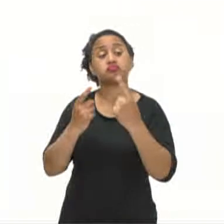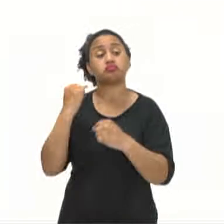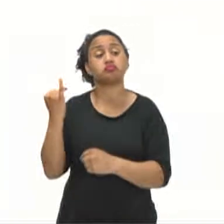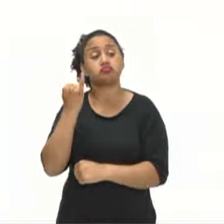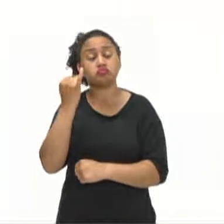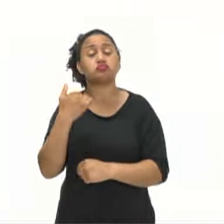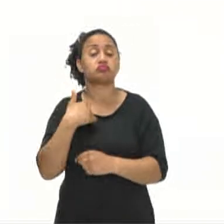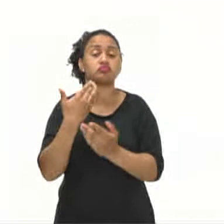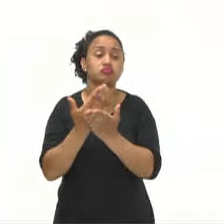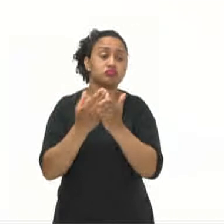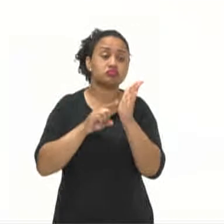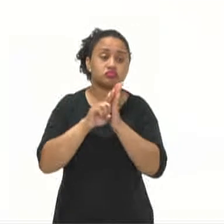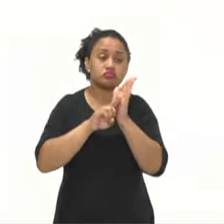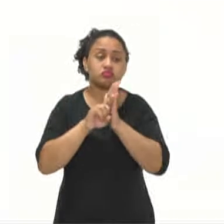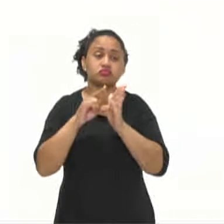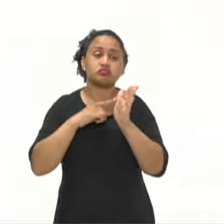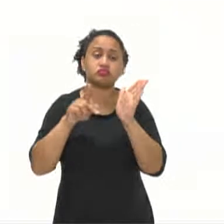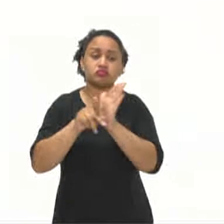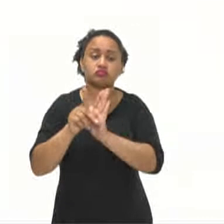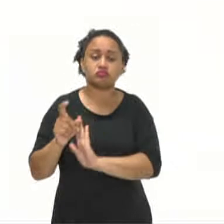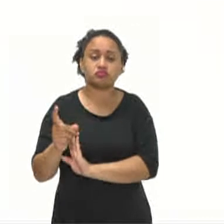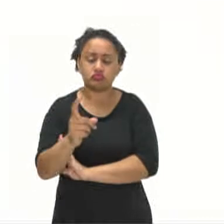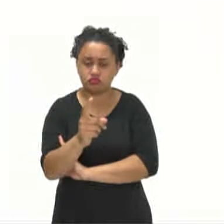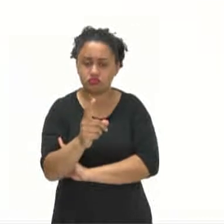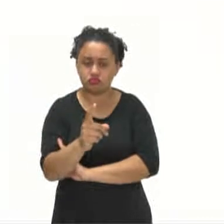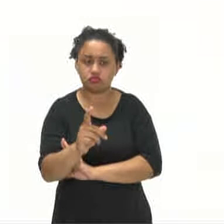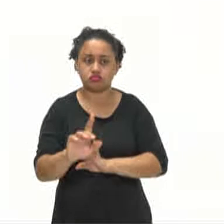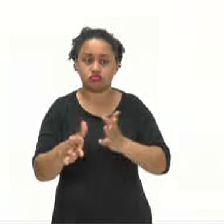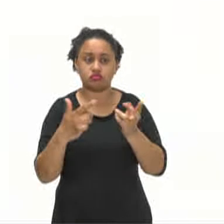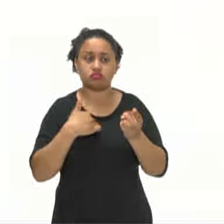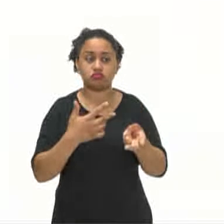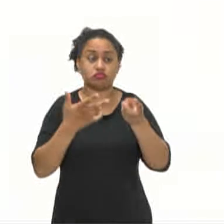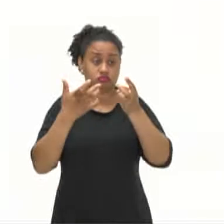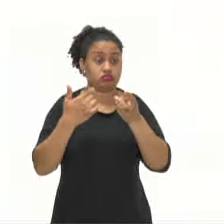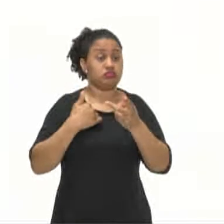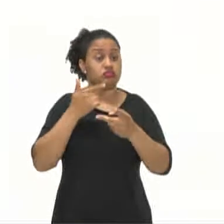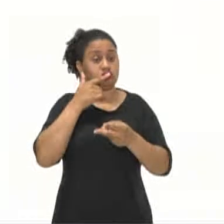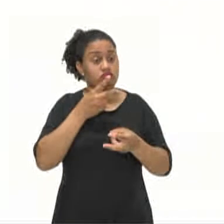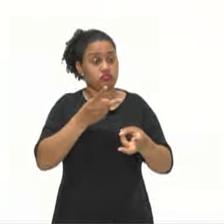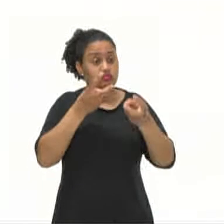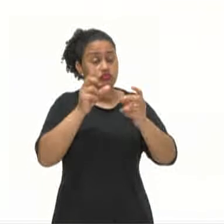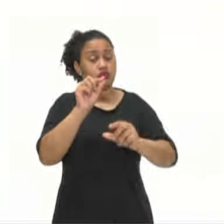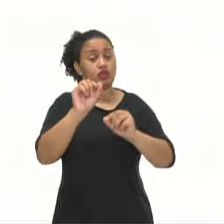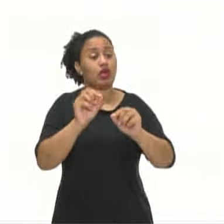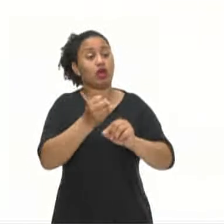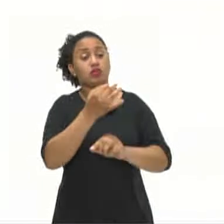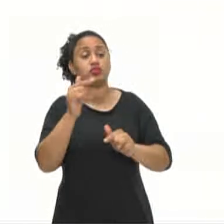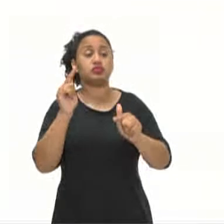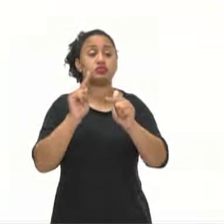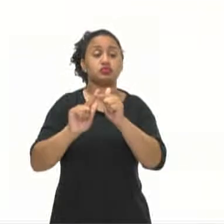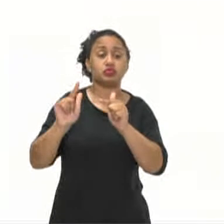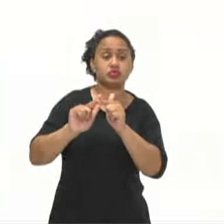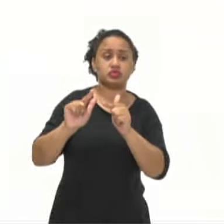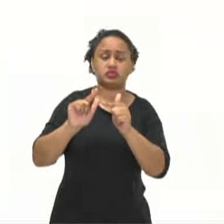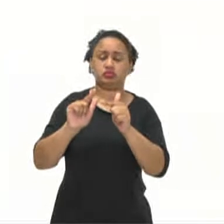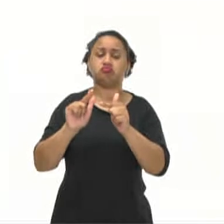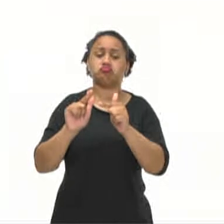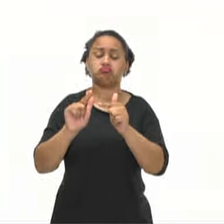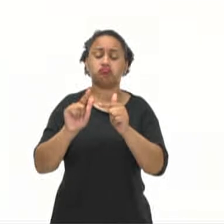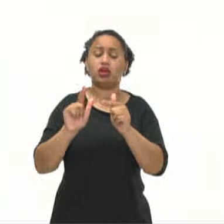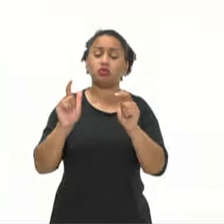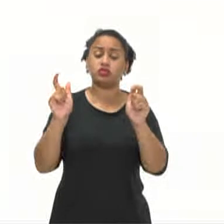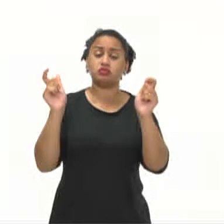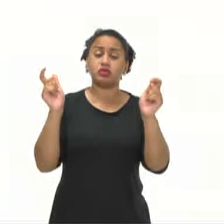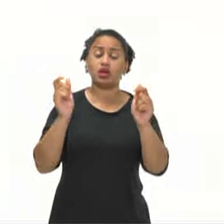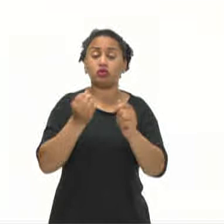à embriologia? Então, percebam que além de identificar as causas de possíveis